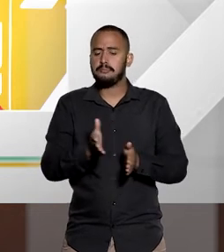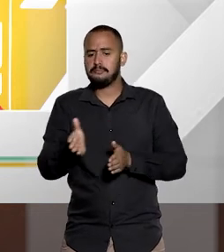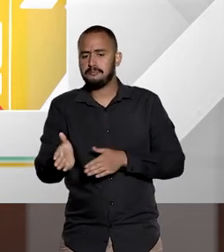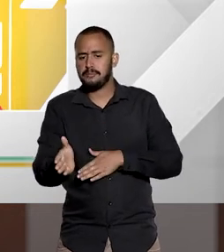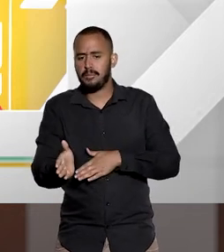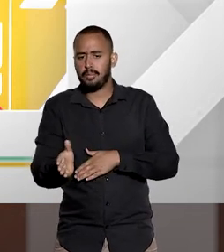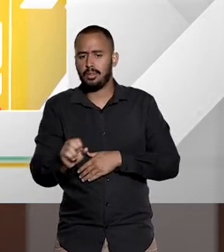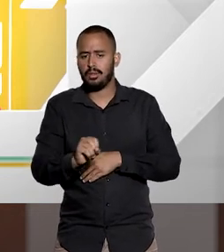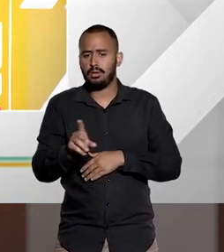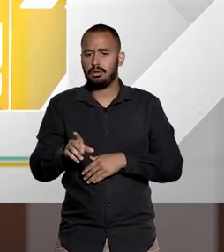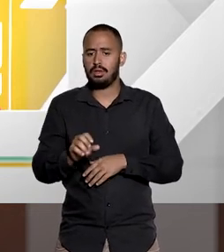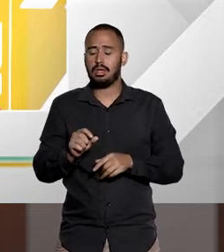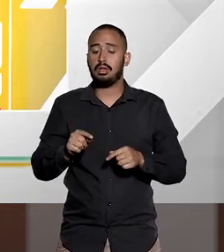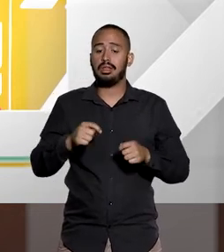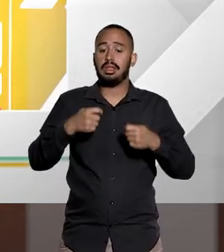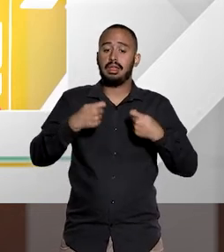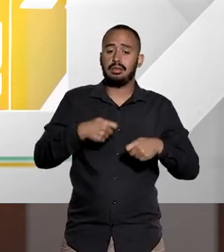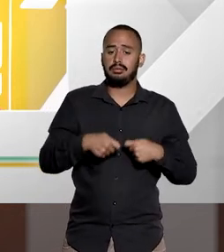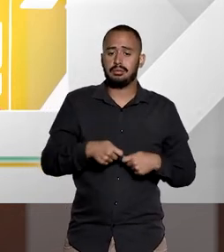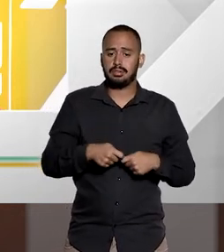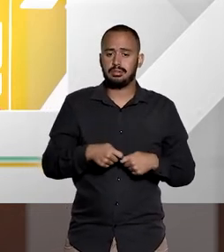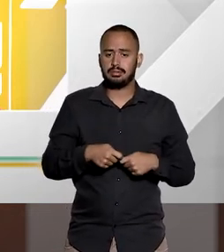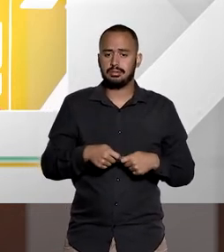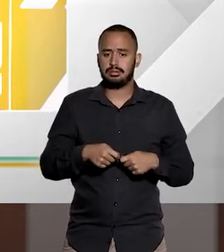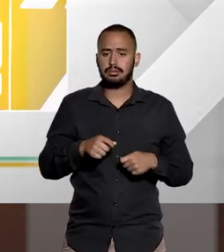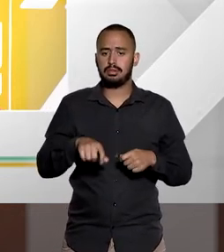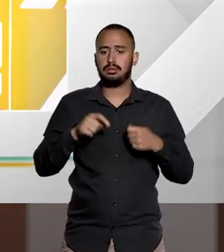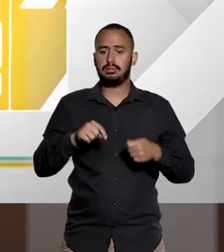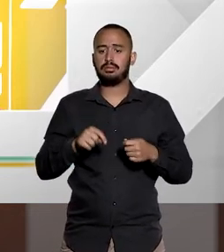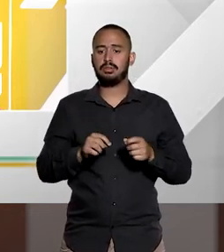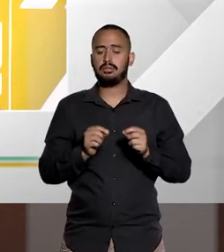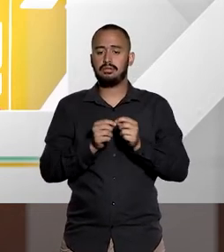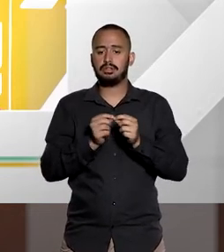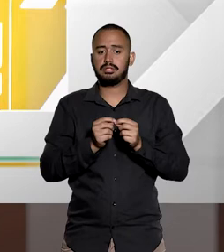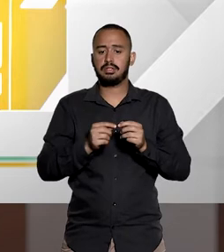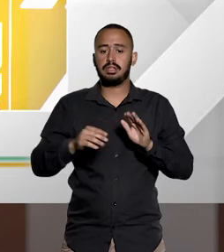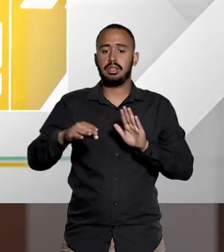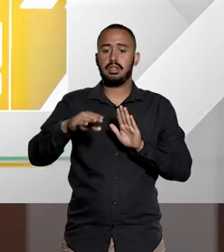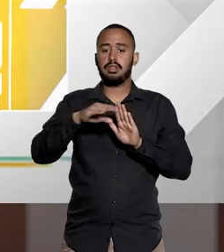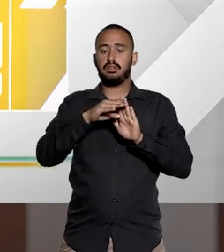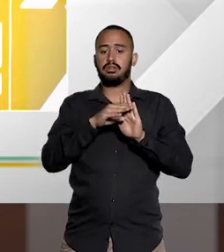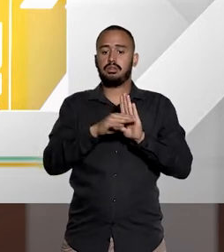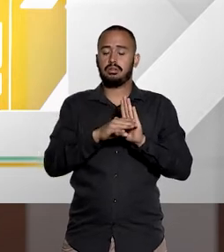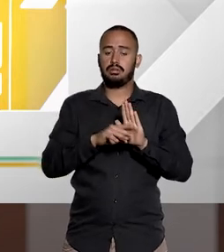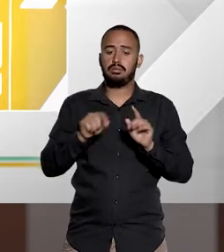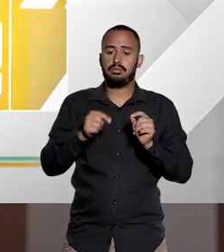enfim, ou é necessária a previsão no edital de licitação para se fazer essa alteração?